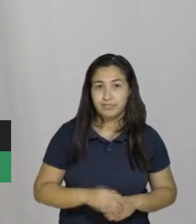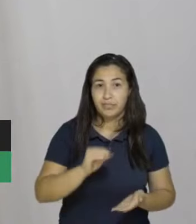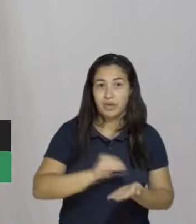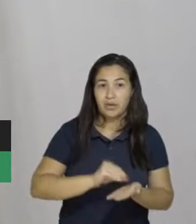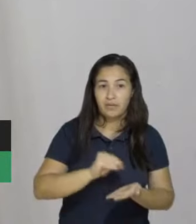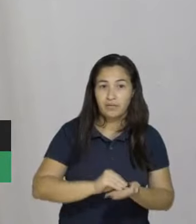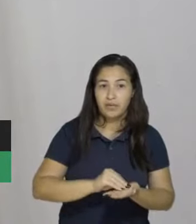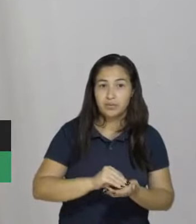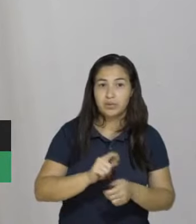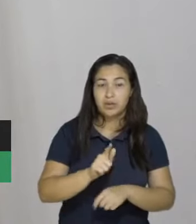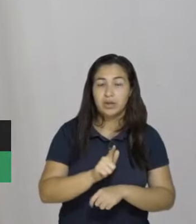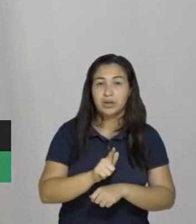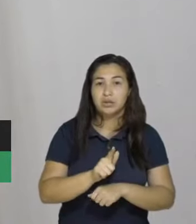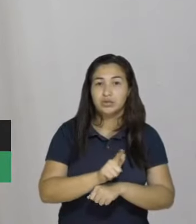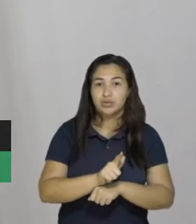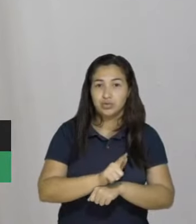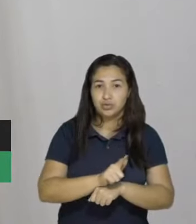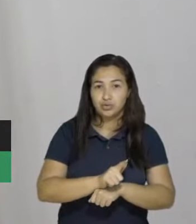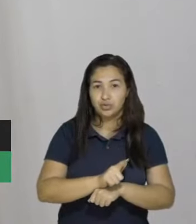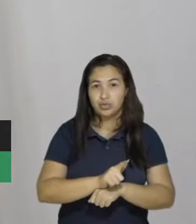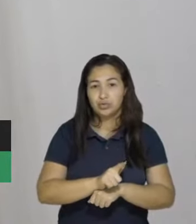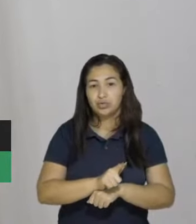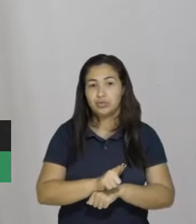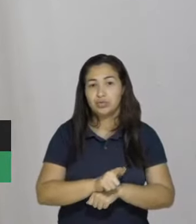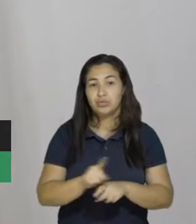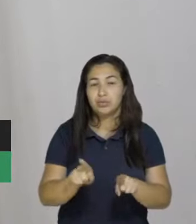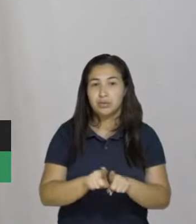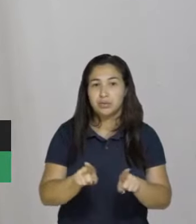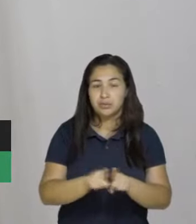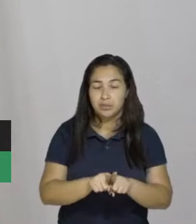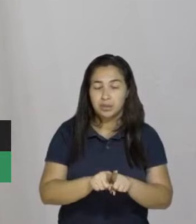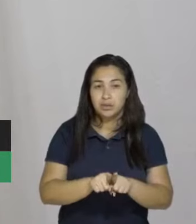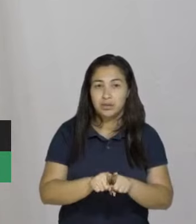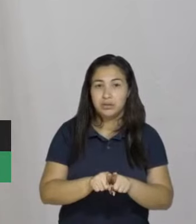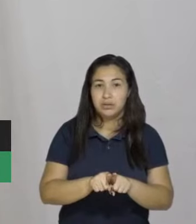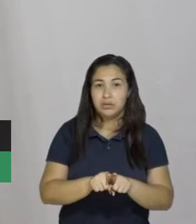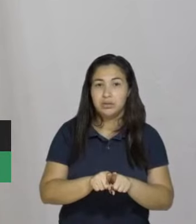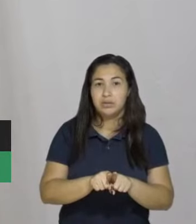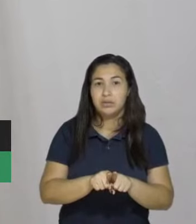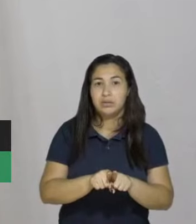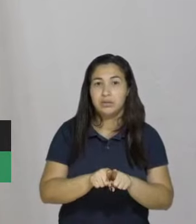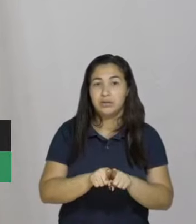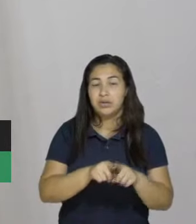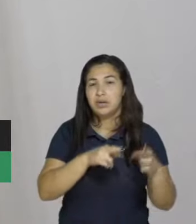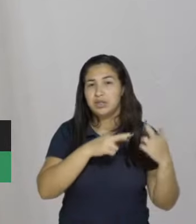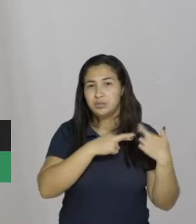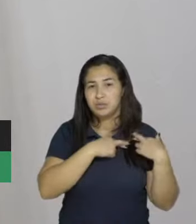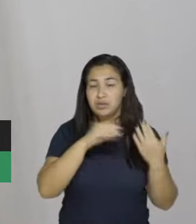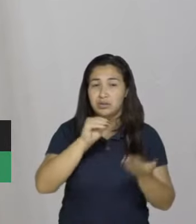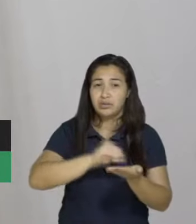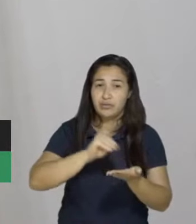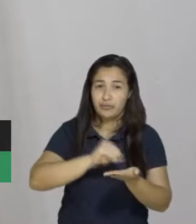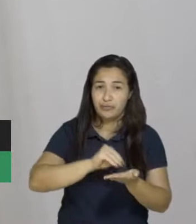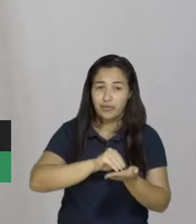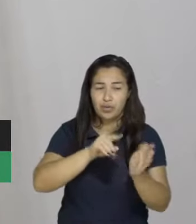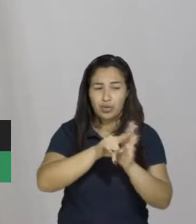gestão e a irresponsabilidade fiscal ajudam a perpetuar a miséria no